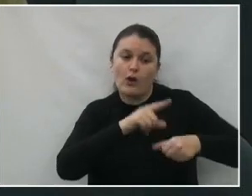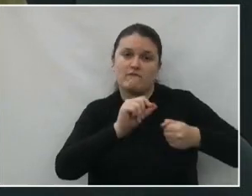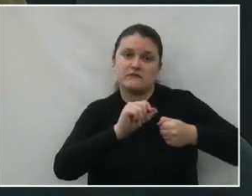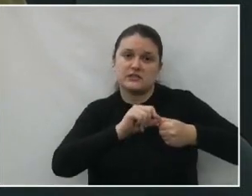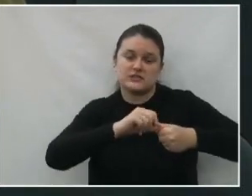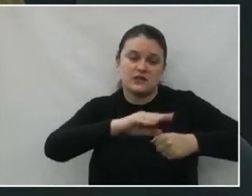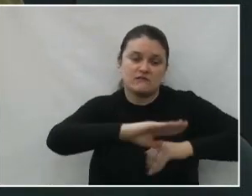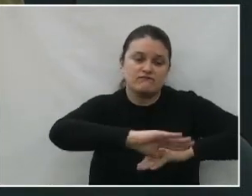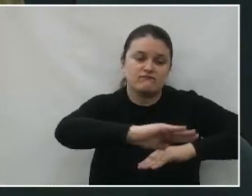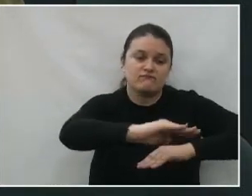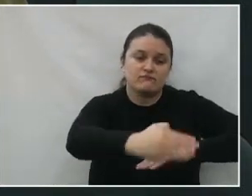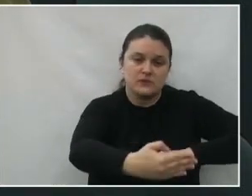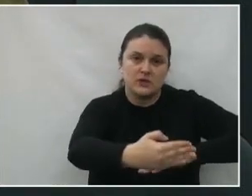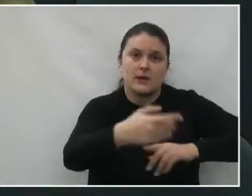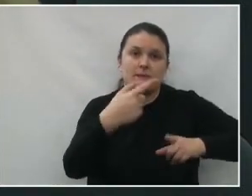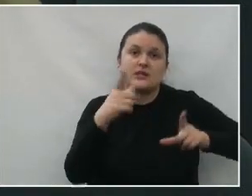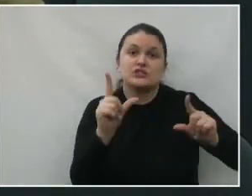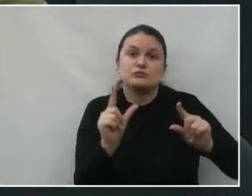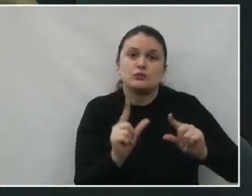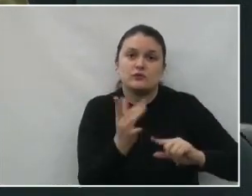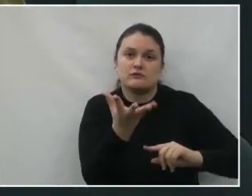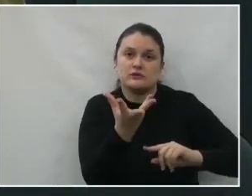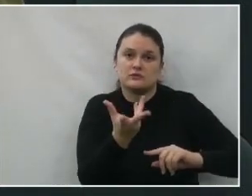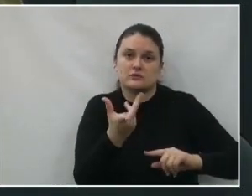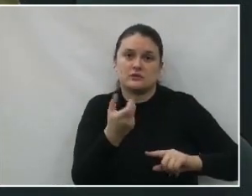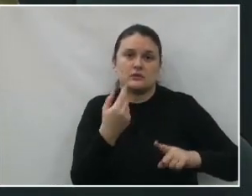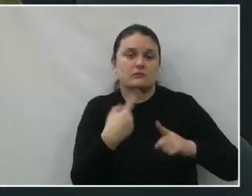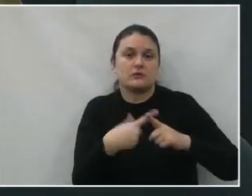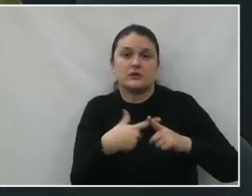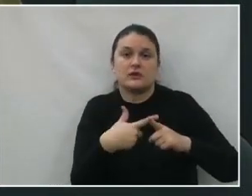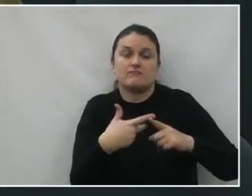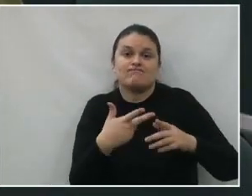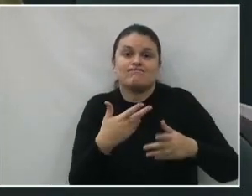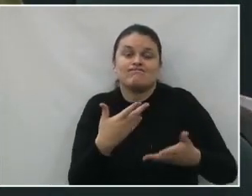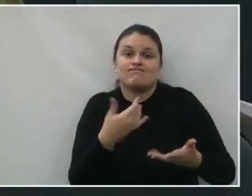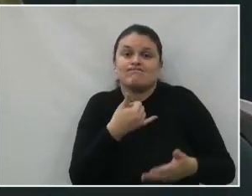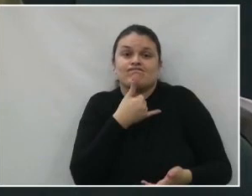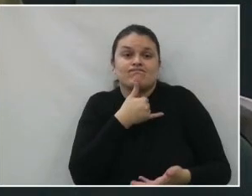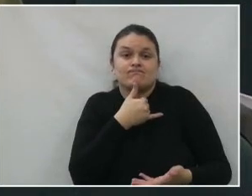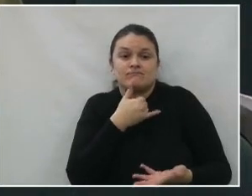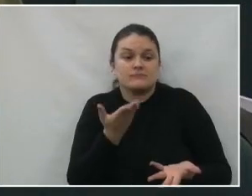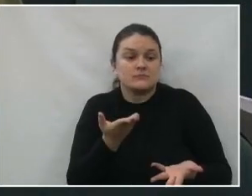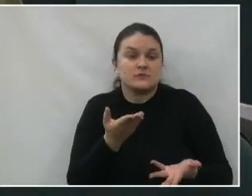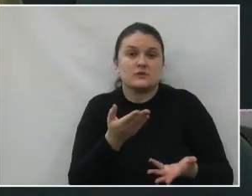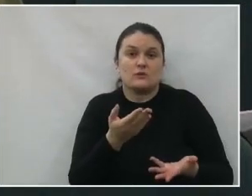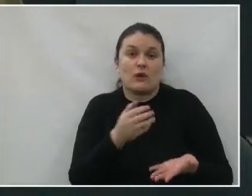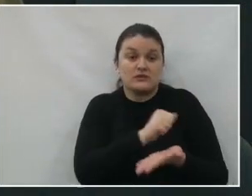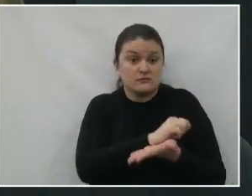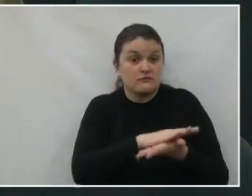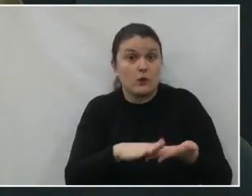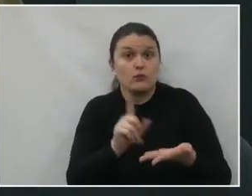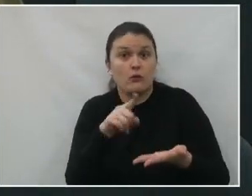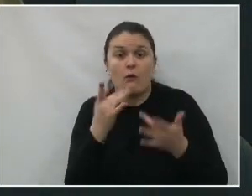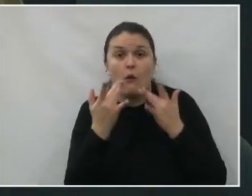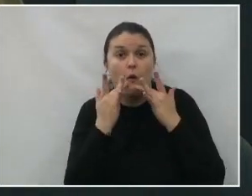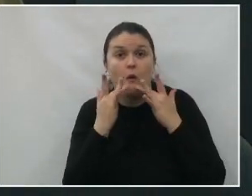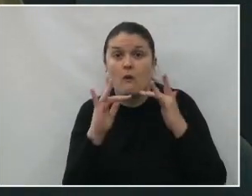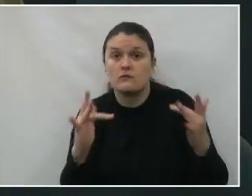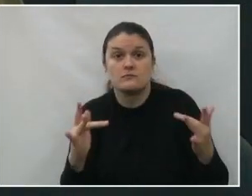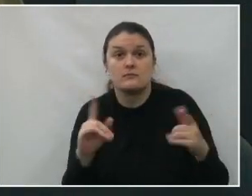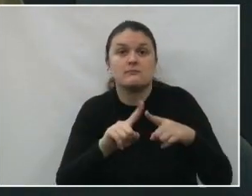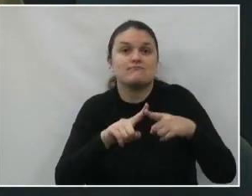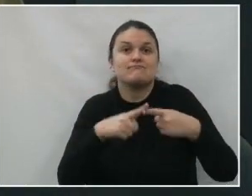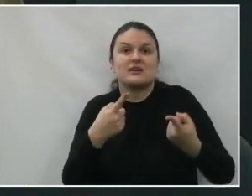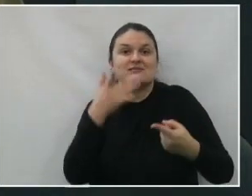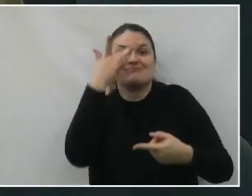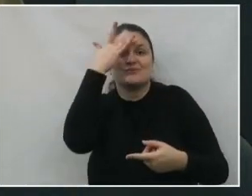lombada, uma faixa elevada. É um retrocesso, mas infelizmente é um bem que tem que ser,